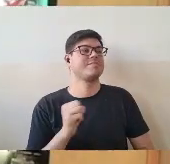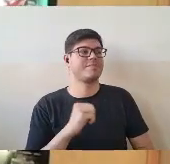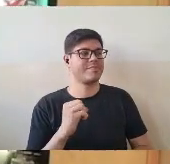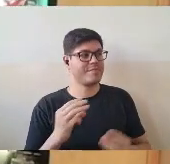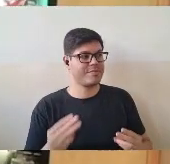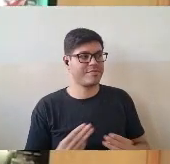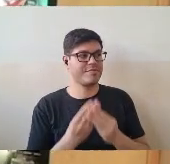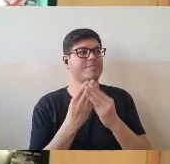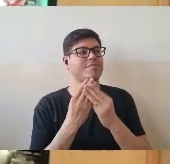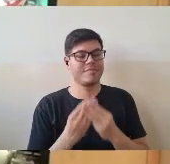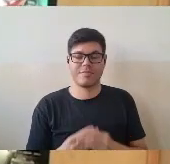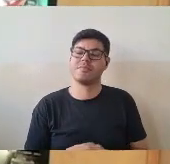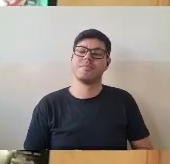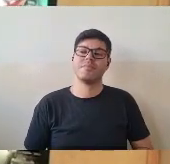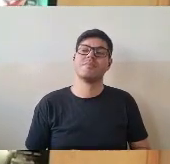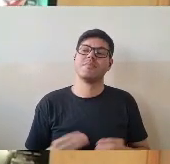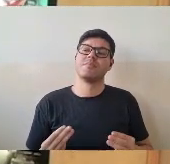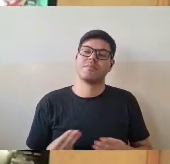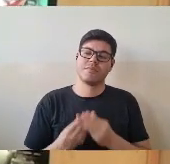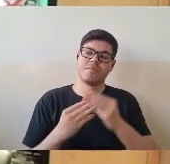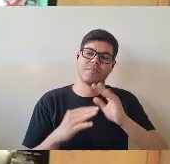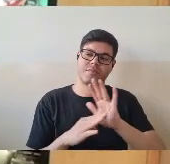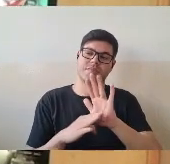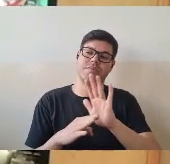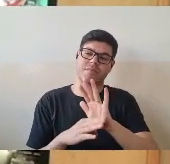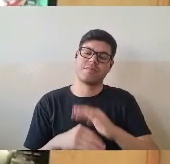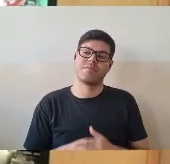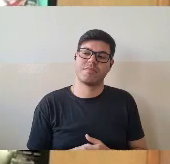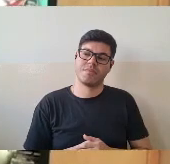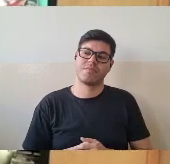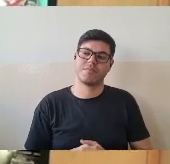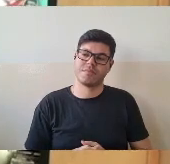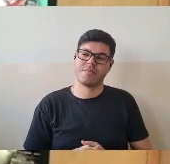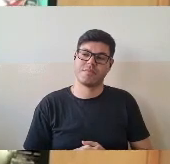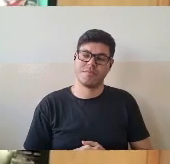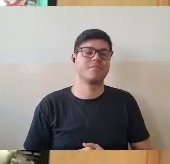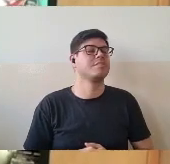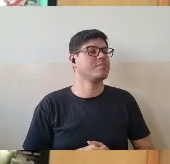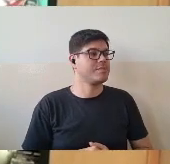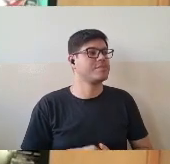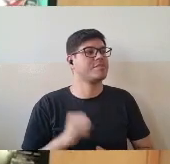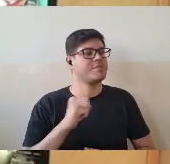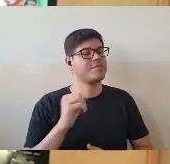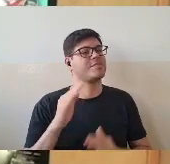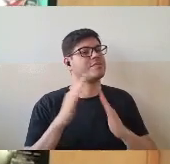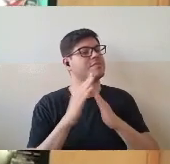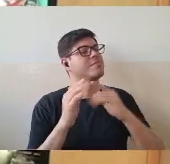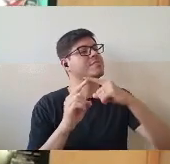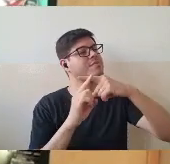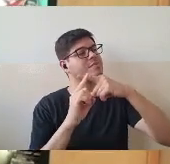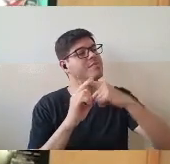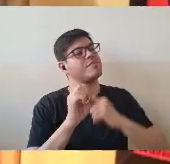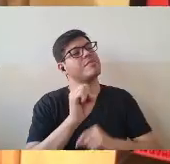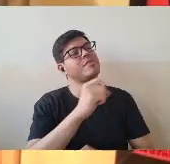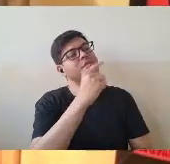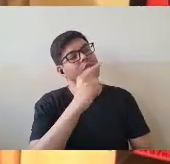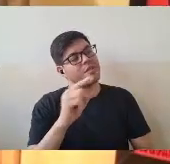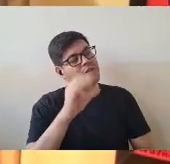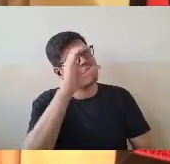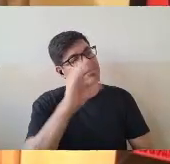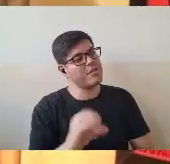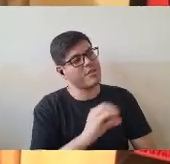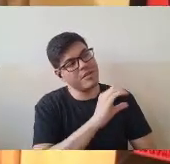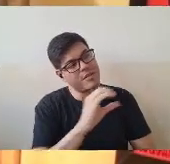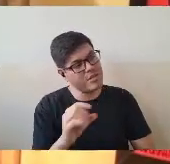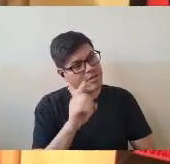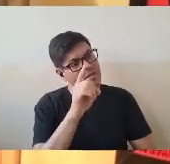ainda. Oratório São Luís, às vezes eu vou lá no Bom Jesus da Pirapora, às vezes na Matriz. Muito bem. Tá. O senhor tem um problema de saúde